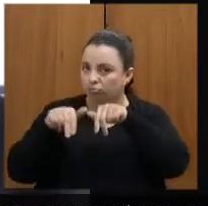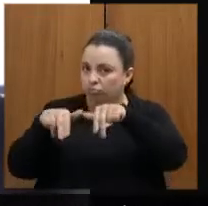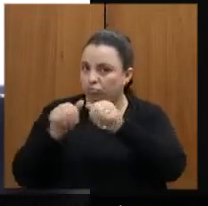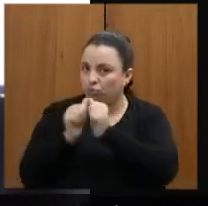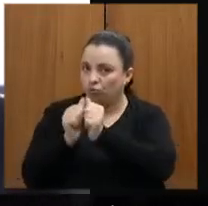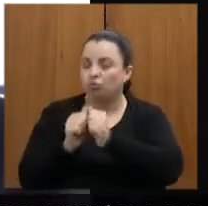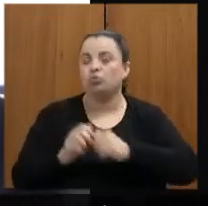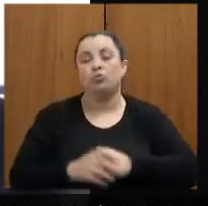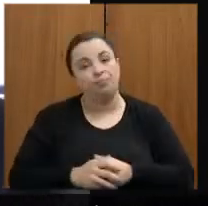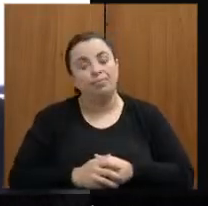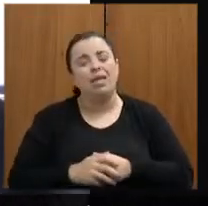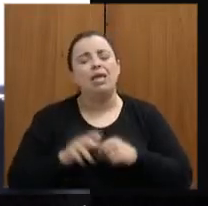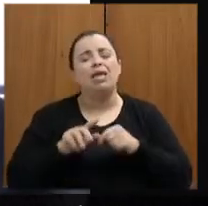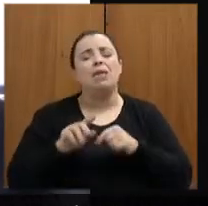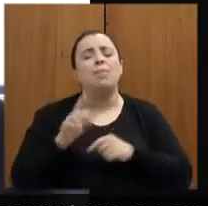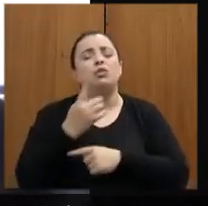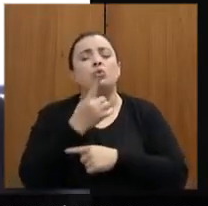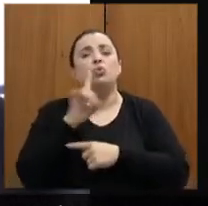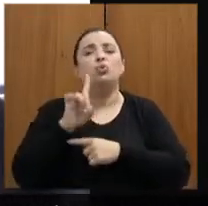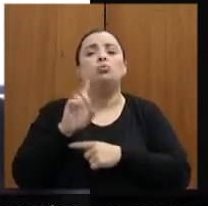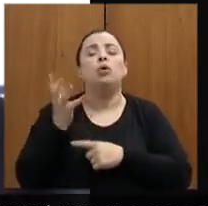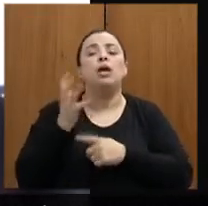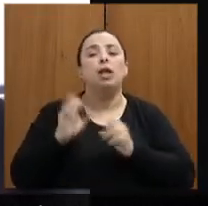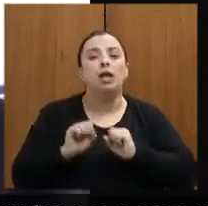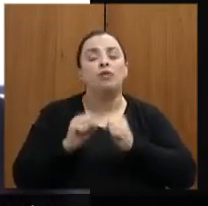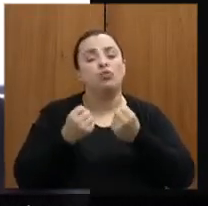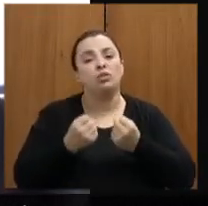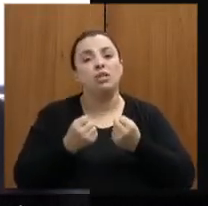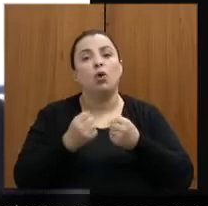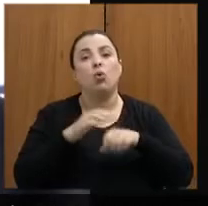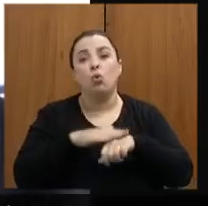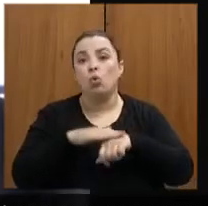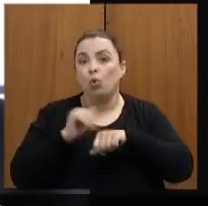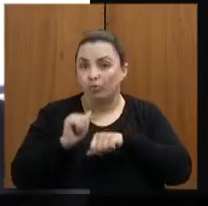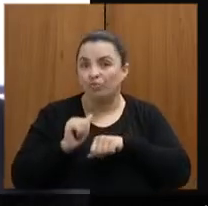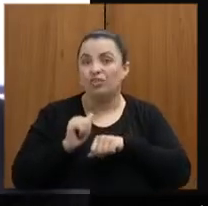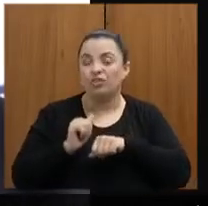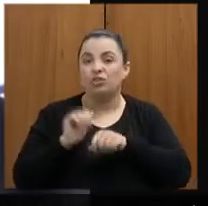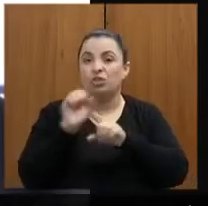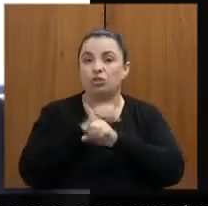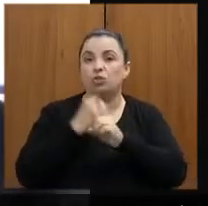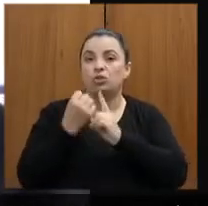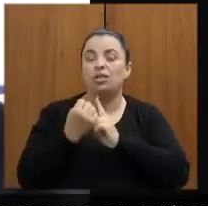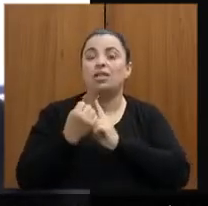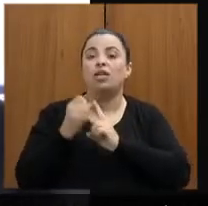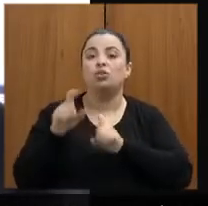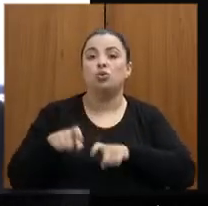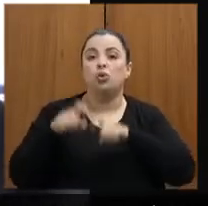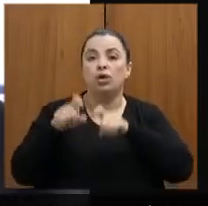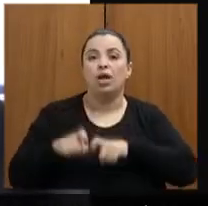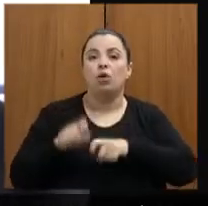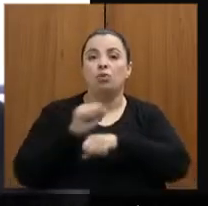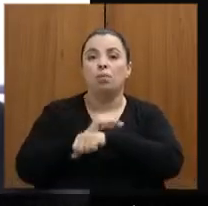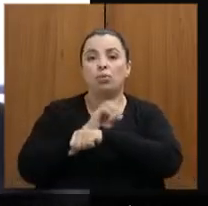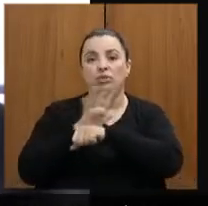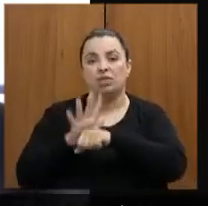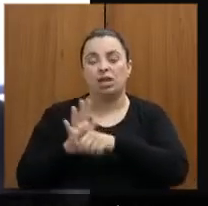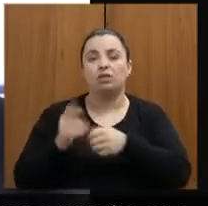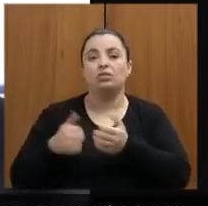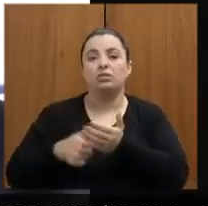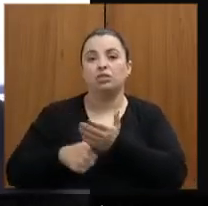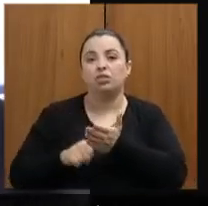só recebi reforçar o convite que foi feito pela Sociedade Rural Montes Claros pelo sindicato rural